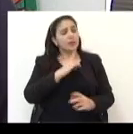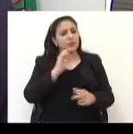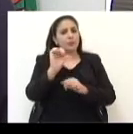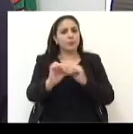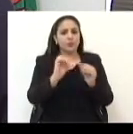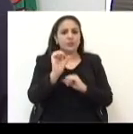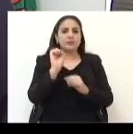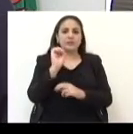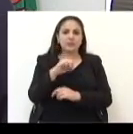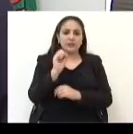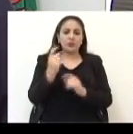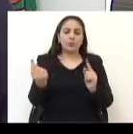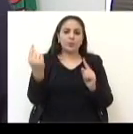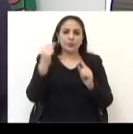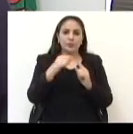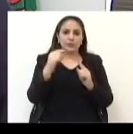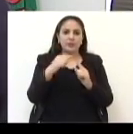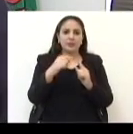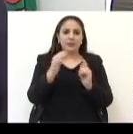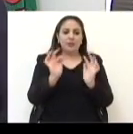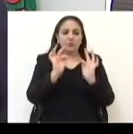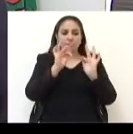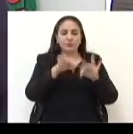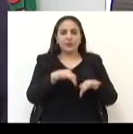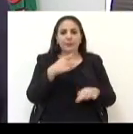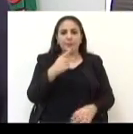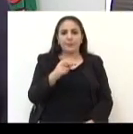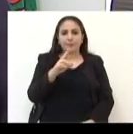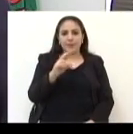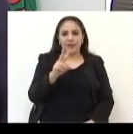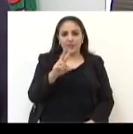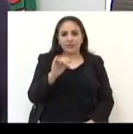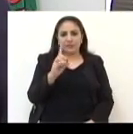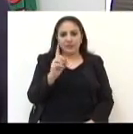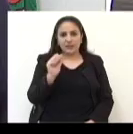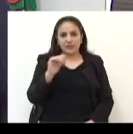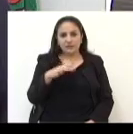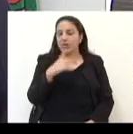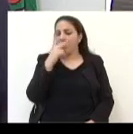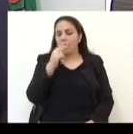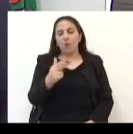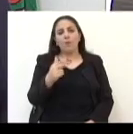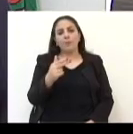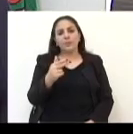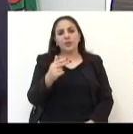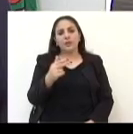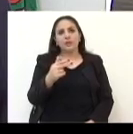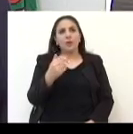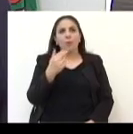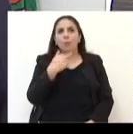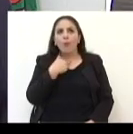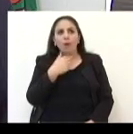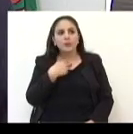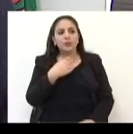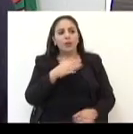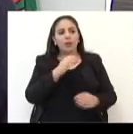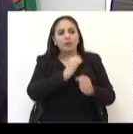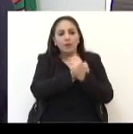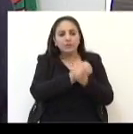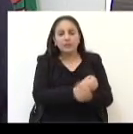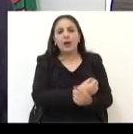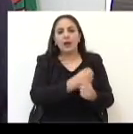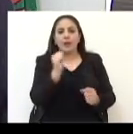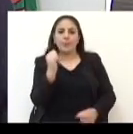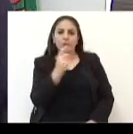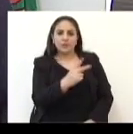algumas alterações com a finalidade de você não quebrar a Previdência. Agora, claro que você também não pode massacrar o aposentado, você não